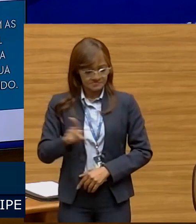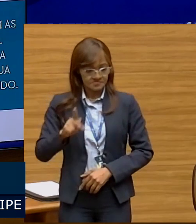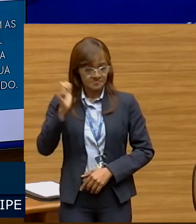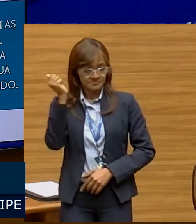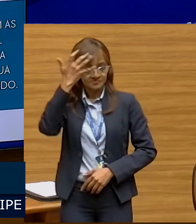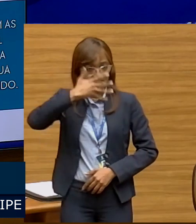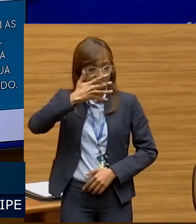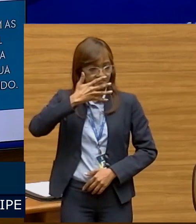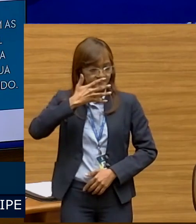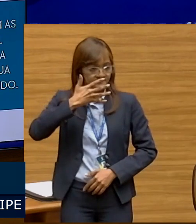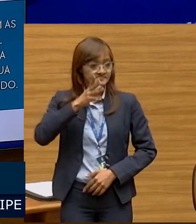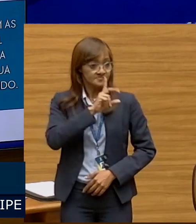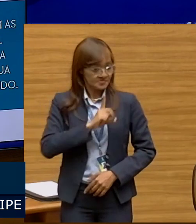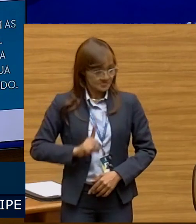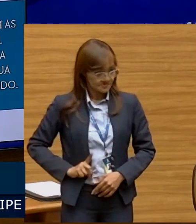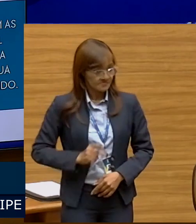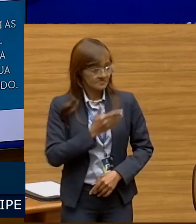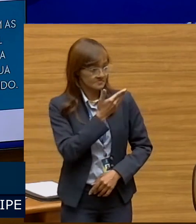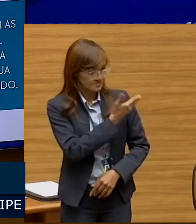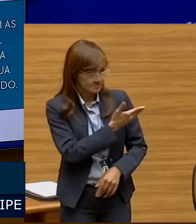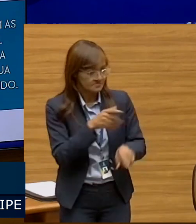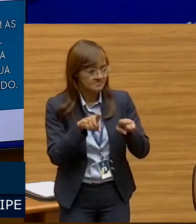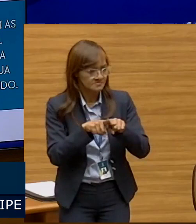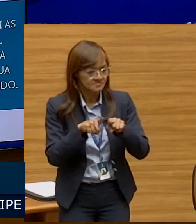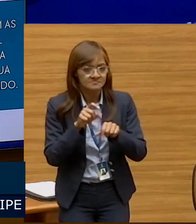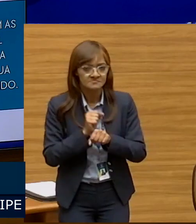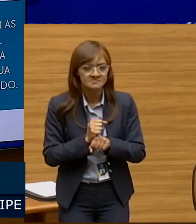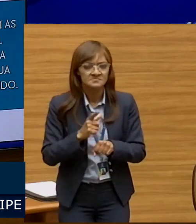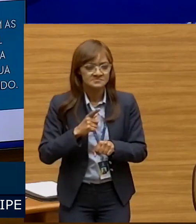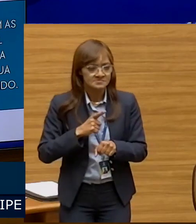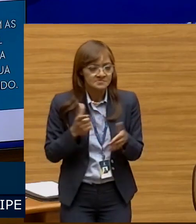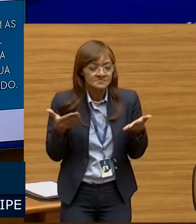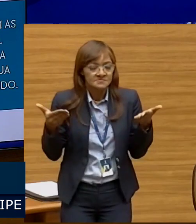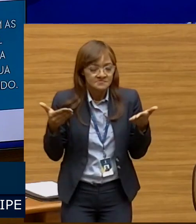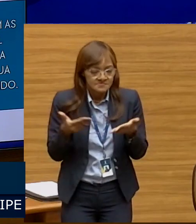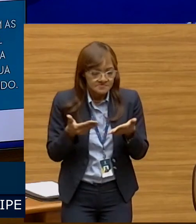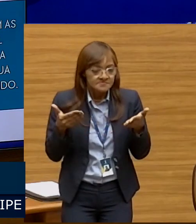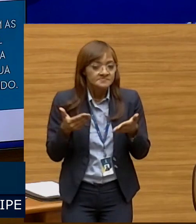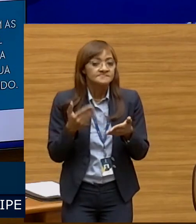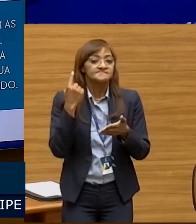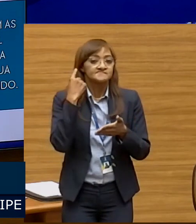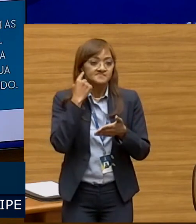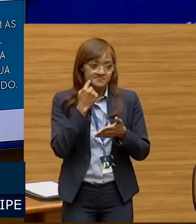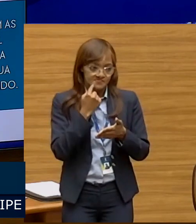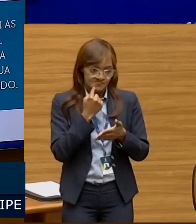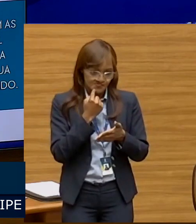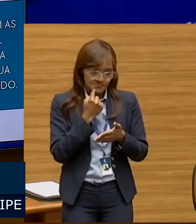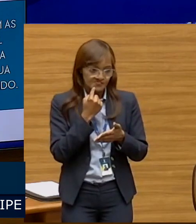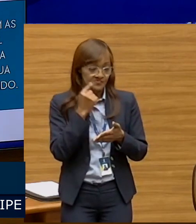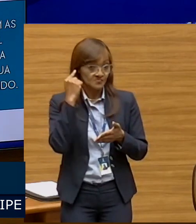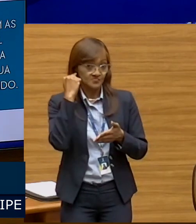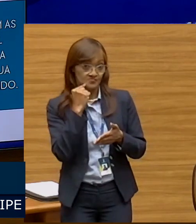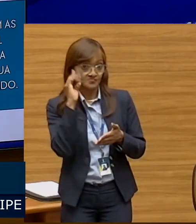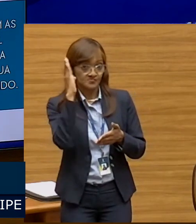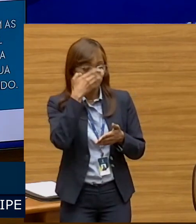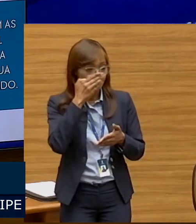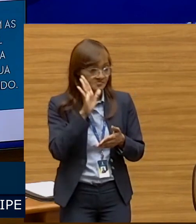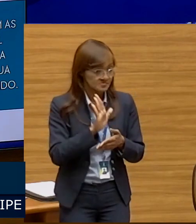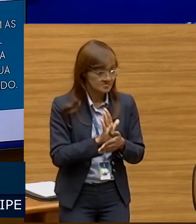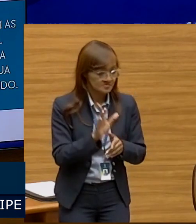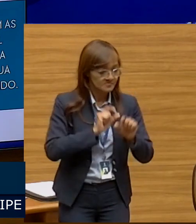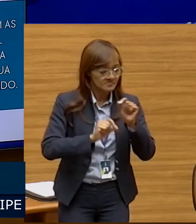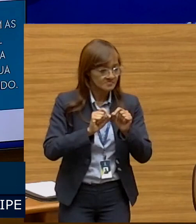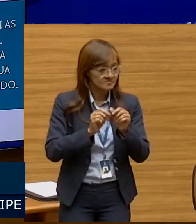Brasil, a invisibilização grande de pessoas surdo-cegas nesses movimentos. E o guia intérprete ele precisa ser trabalhado, a gente precisa